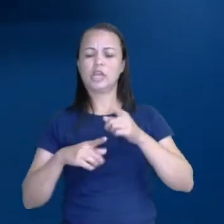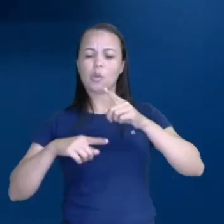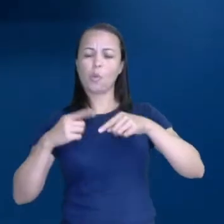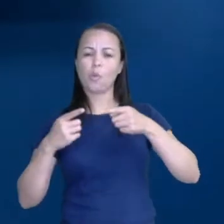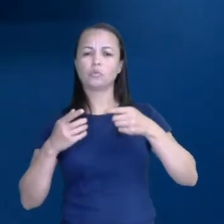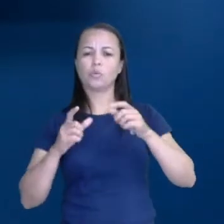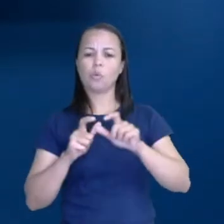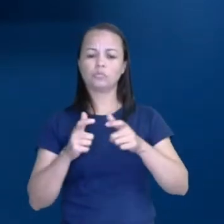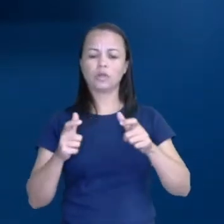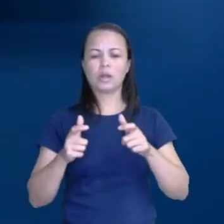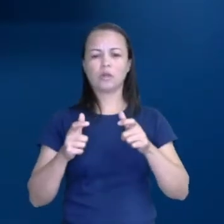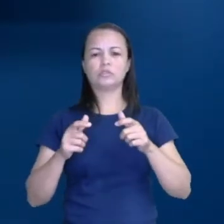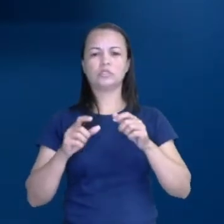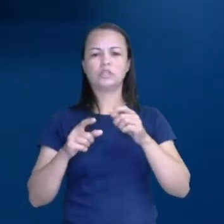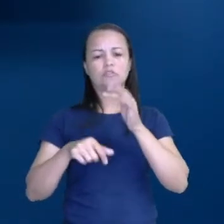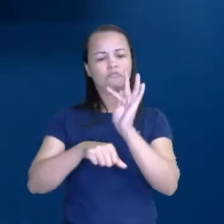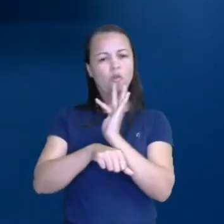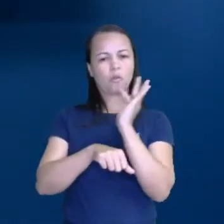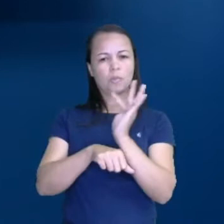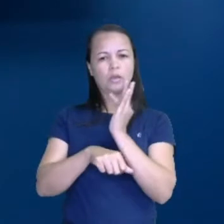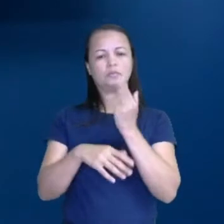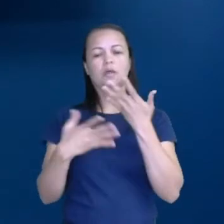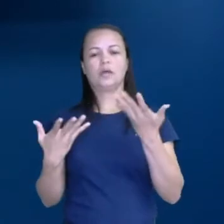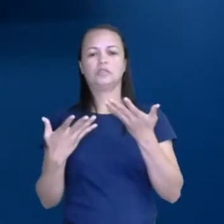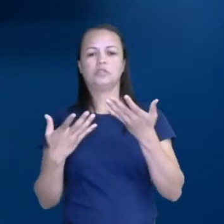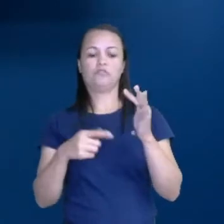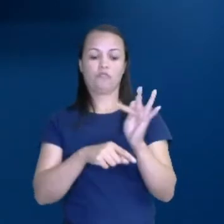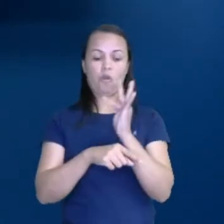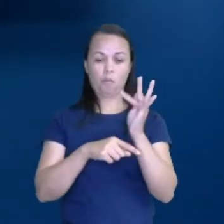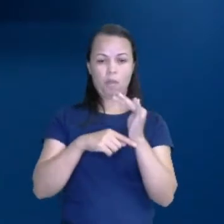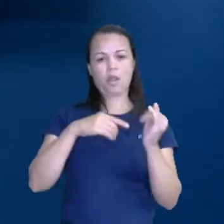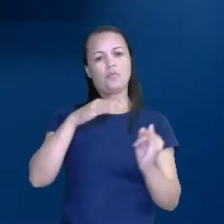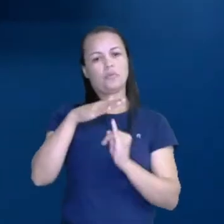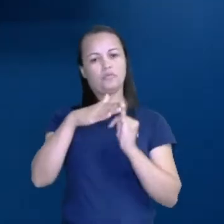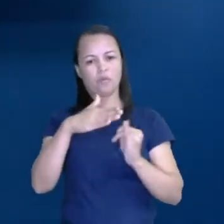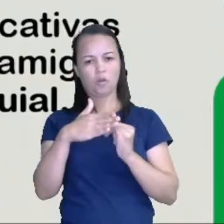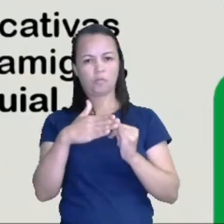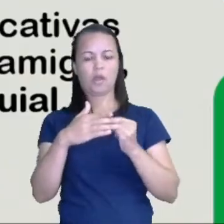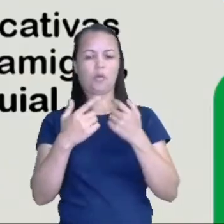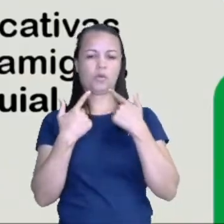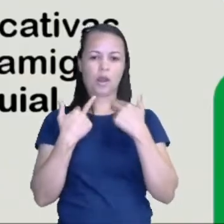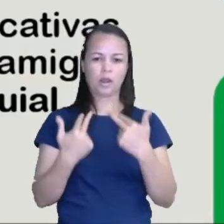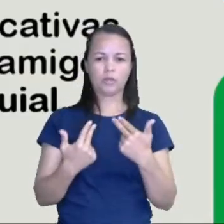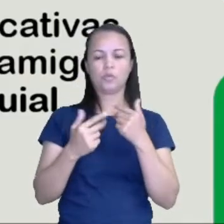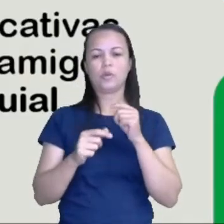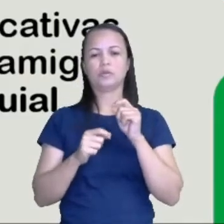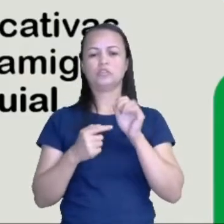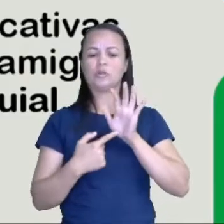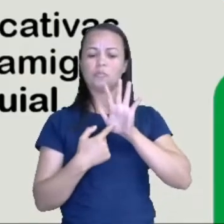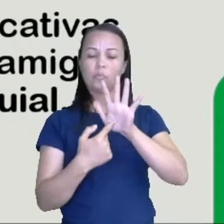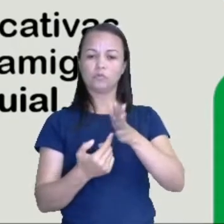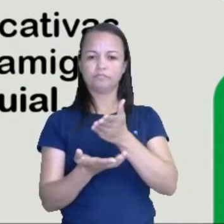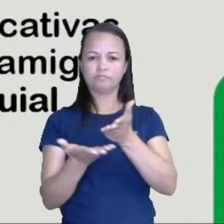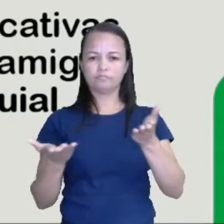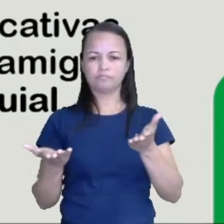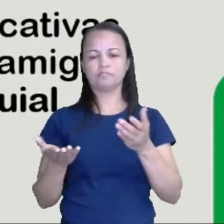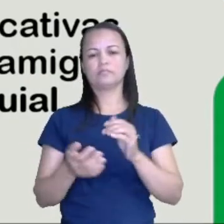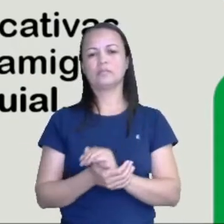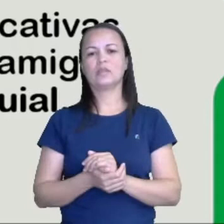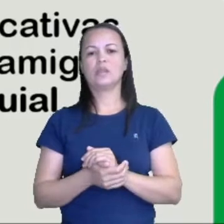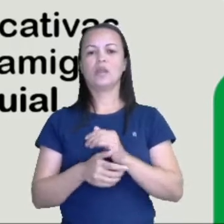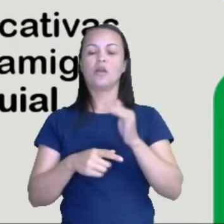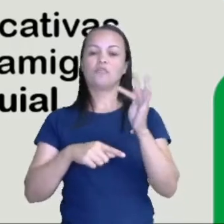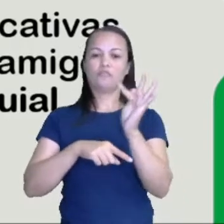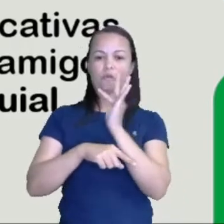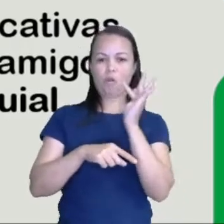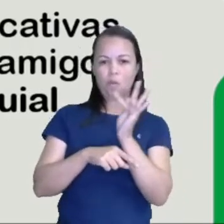grau de formalidade. A língua pode variar entre a linguagem formal e informal, que foi aquilo que eu já passei para vocês. E as situações. Formal